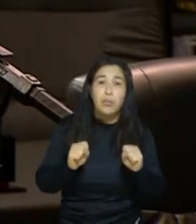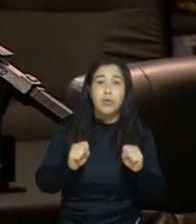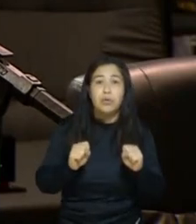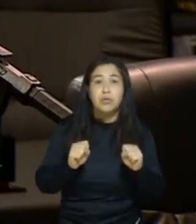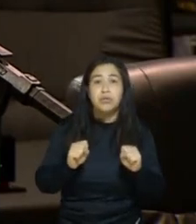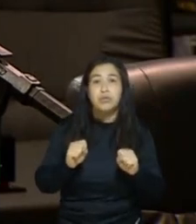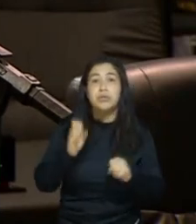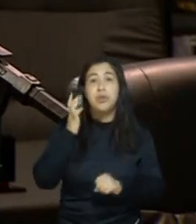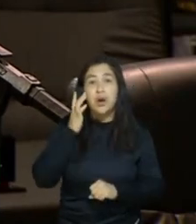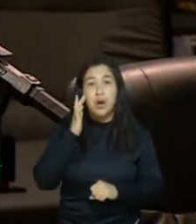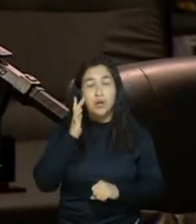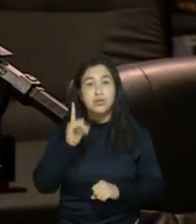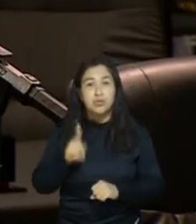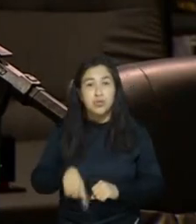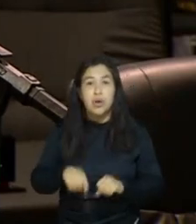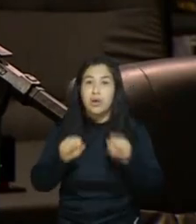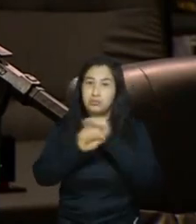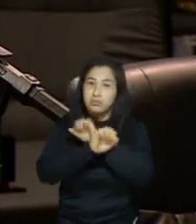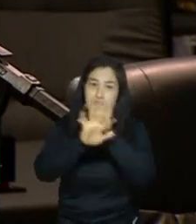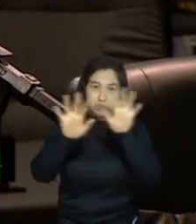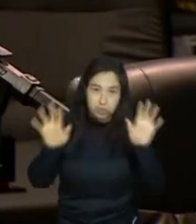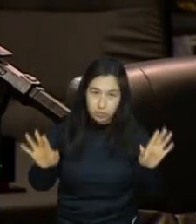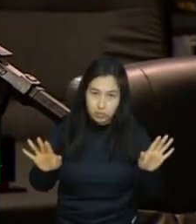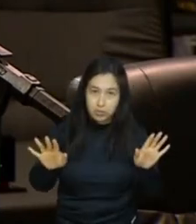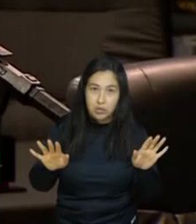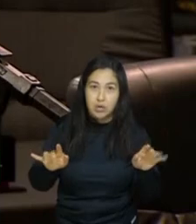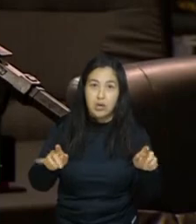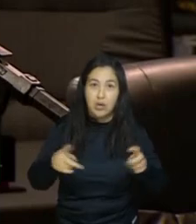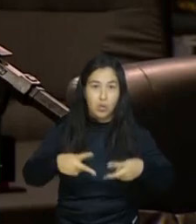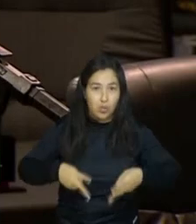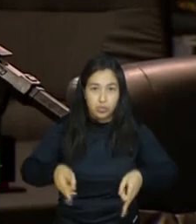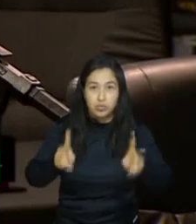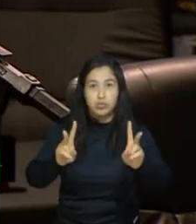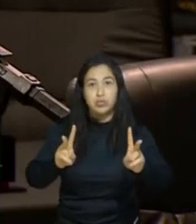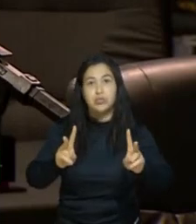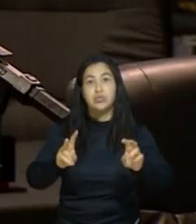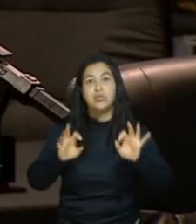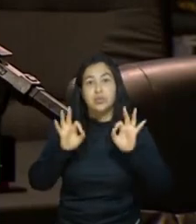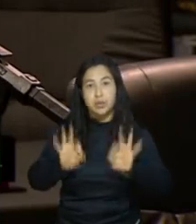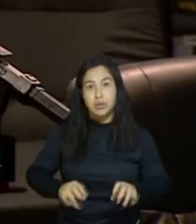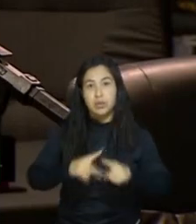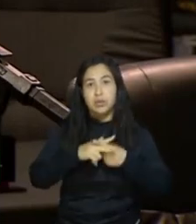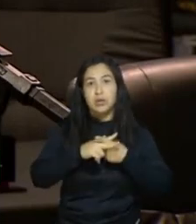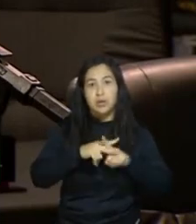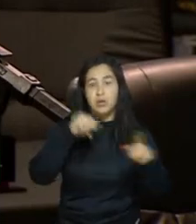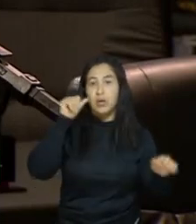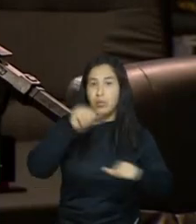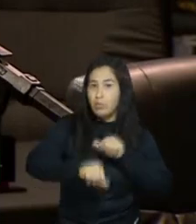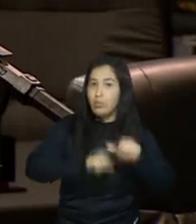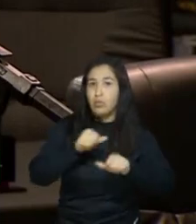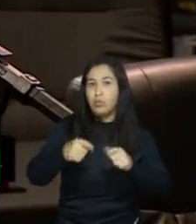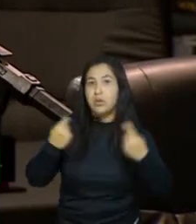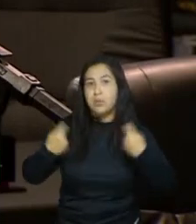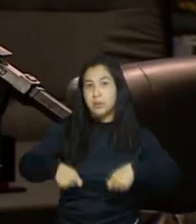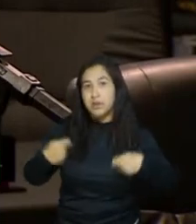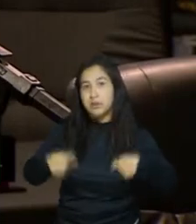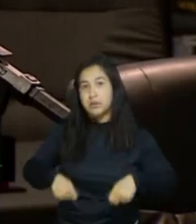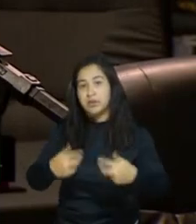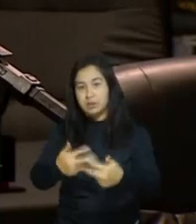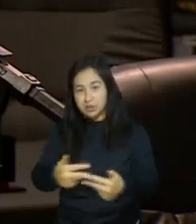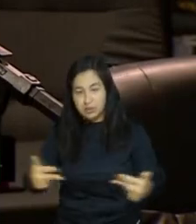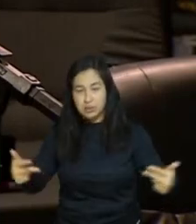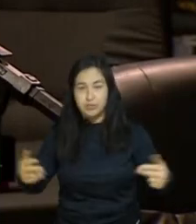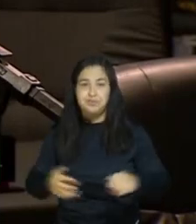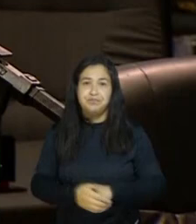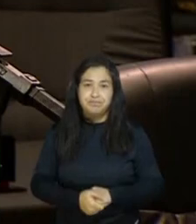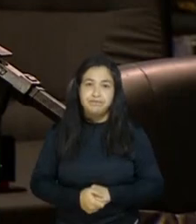está absolutamente esclarecido e vamos, talvez, concentrar muito mais nas necessidades de atendimento, né, do